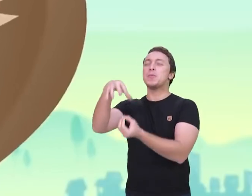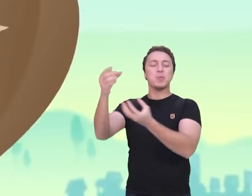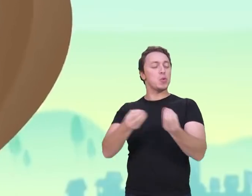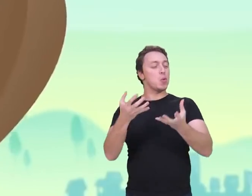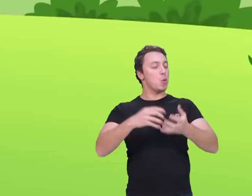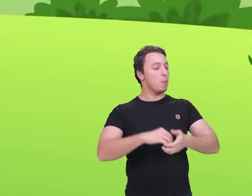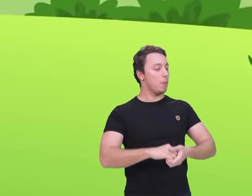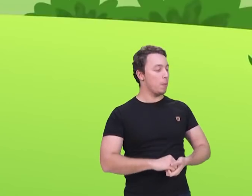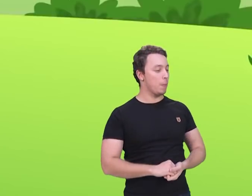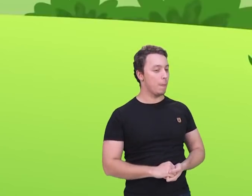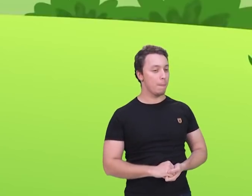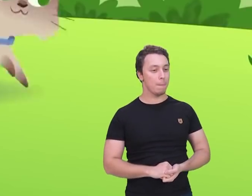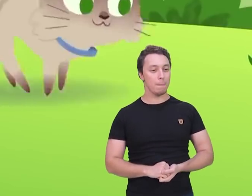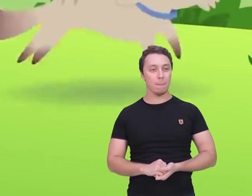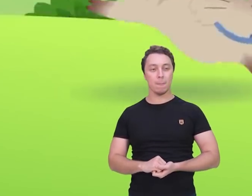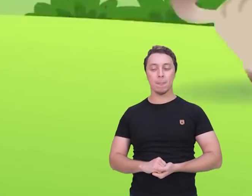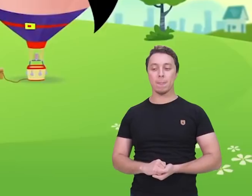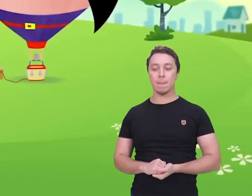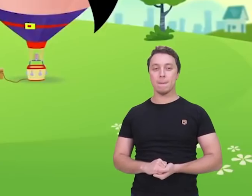fazer?